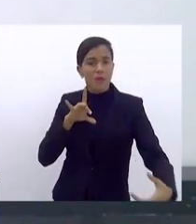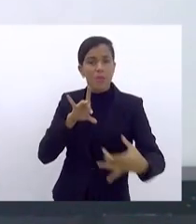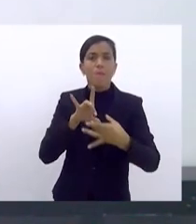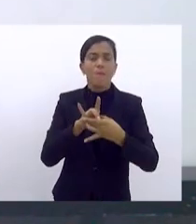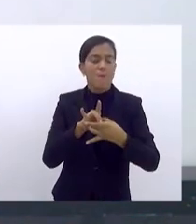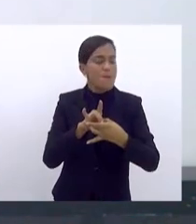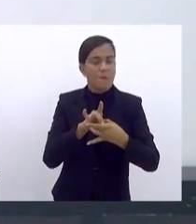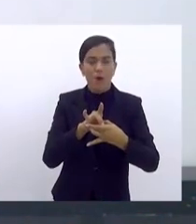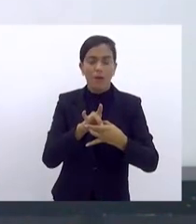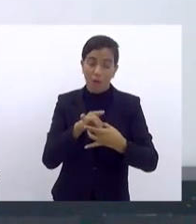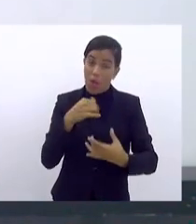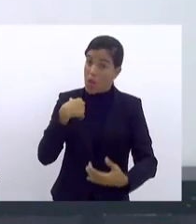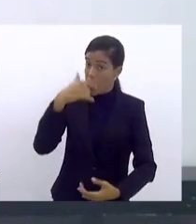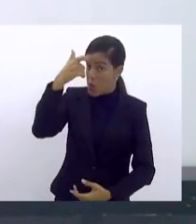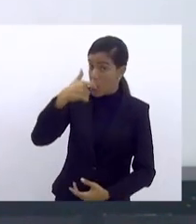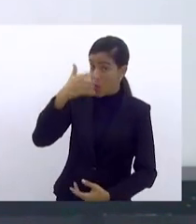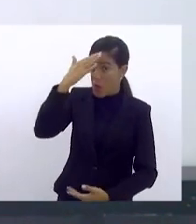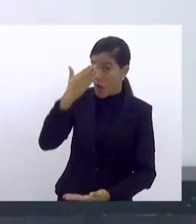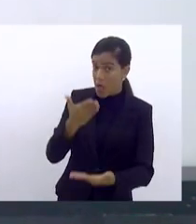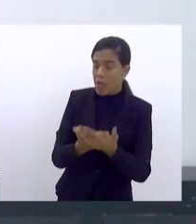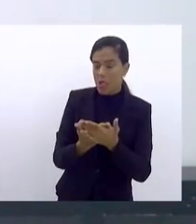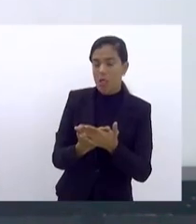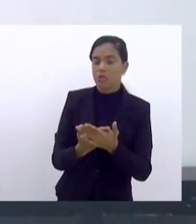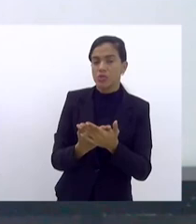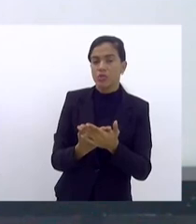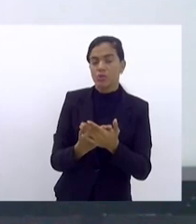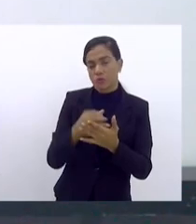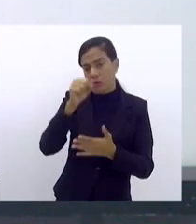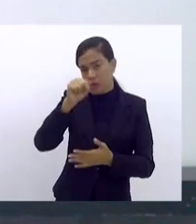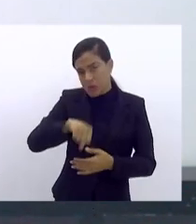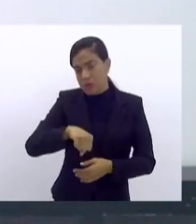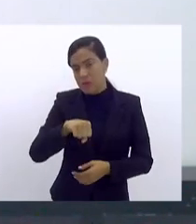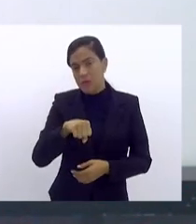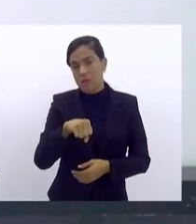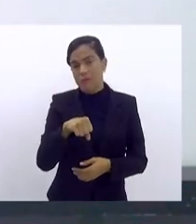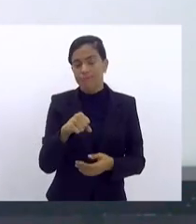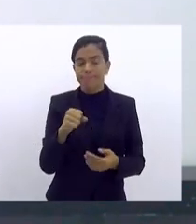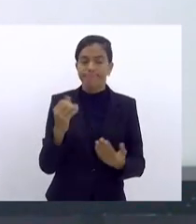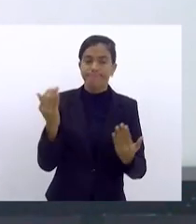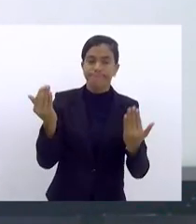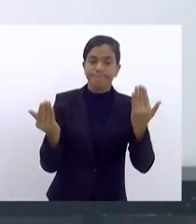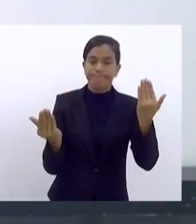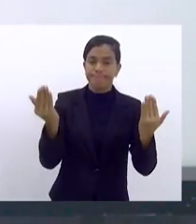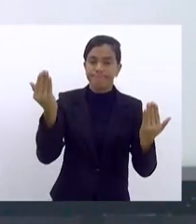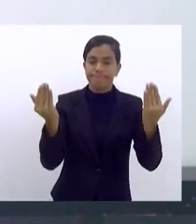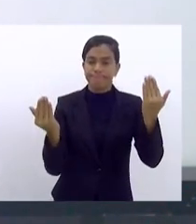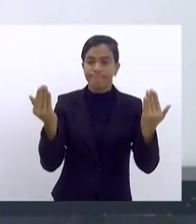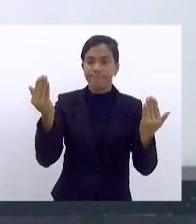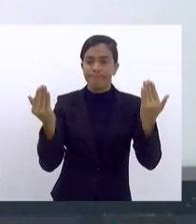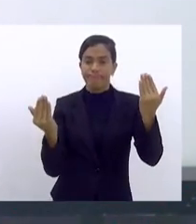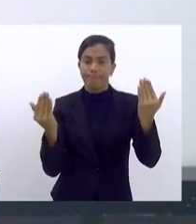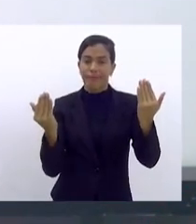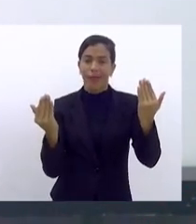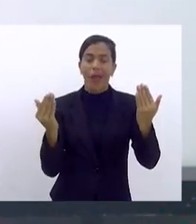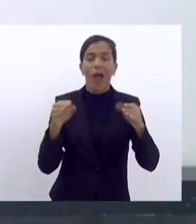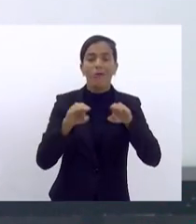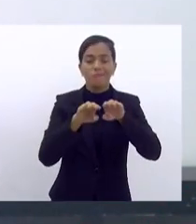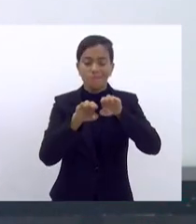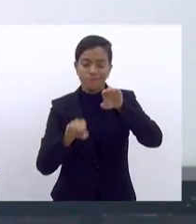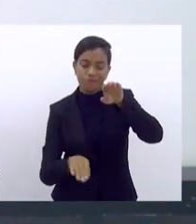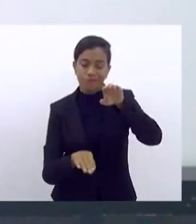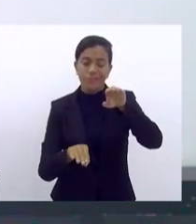eu acredito severamente nisso entre as desigualdades sociais